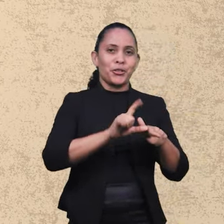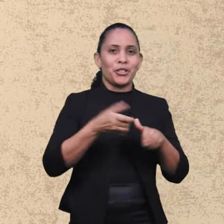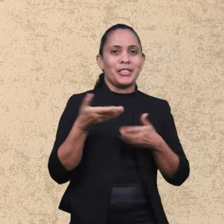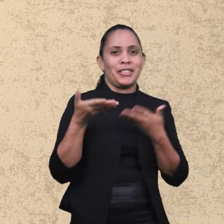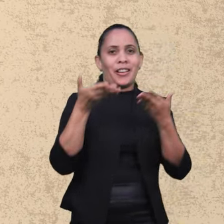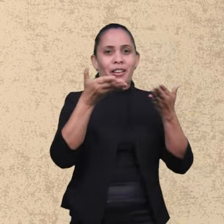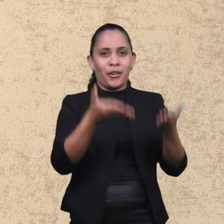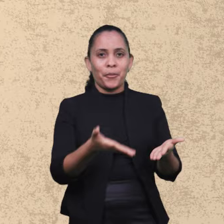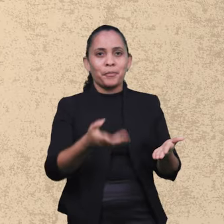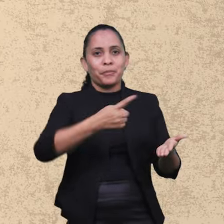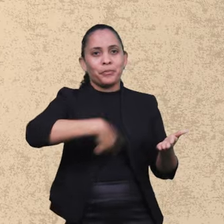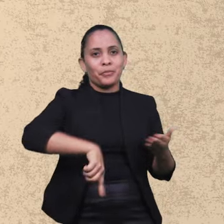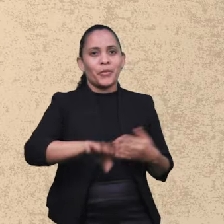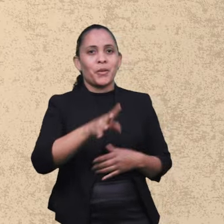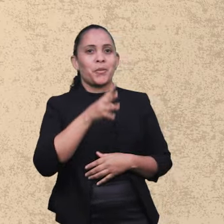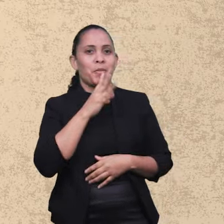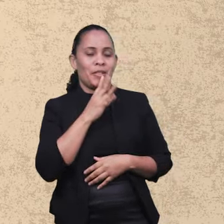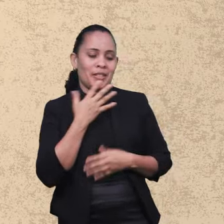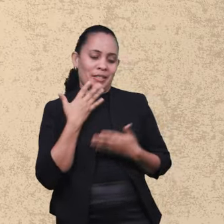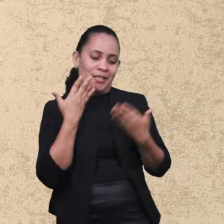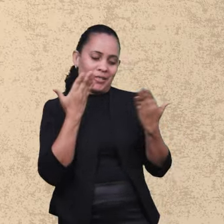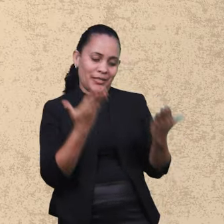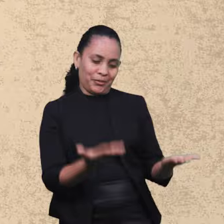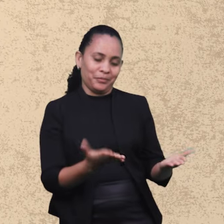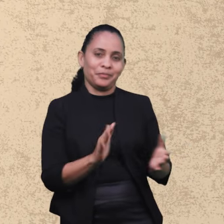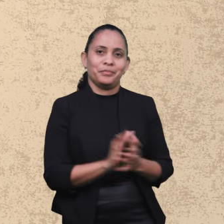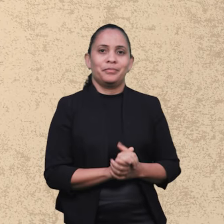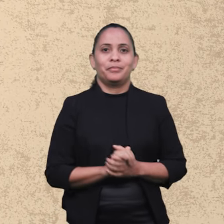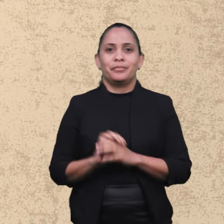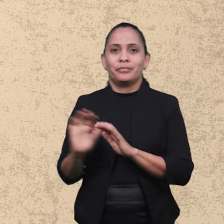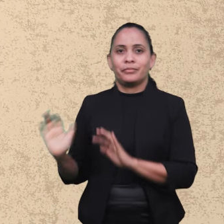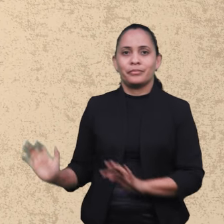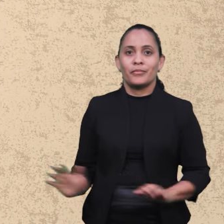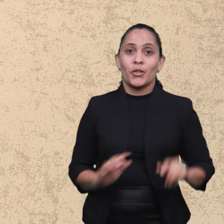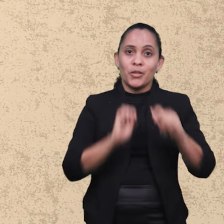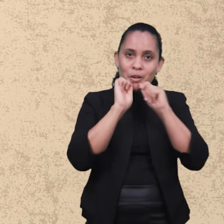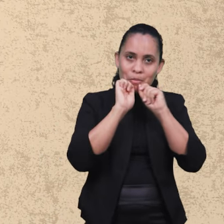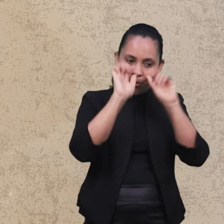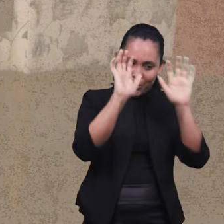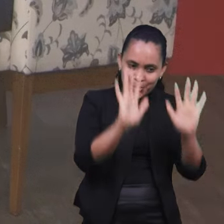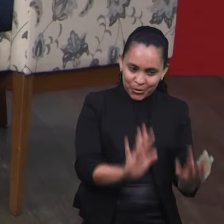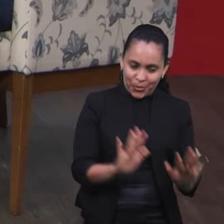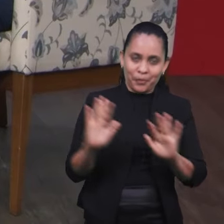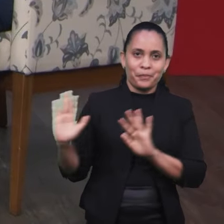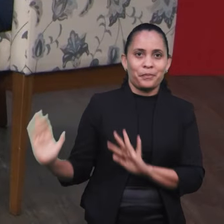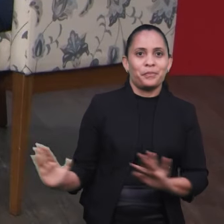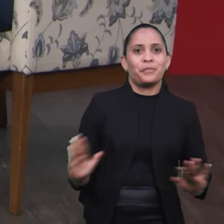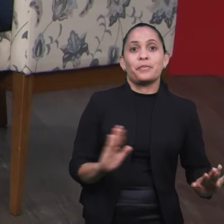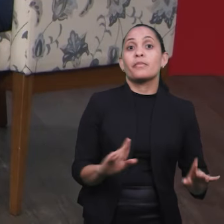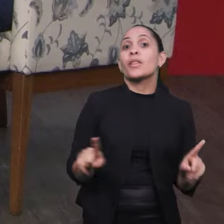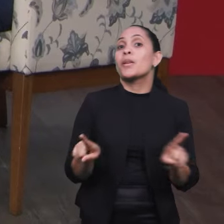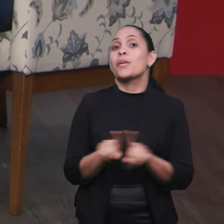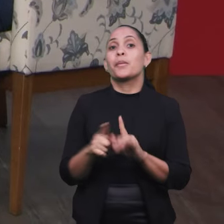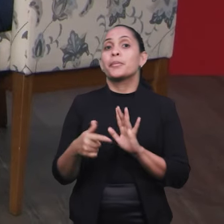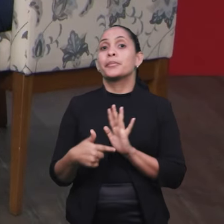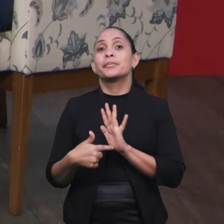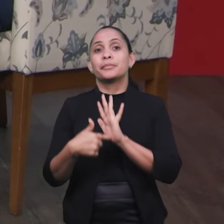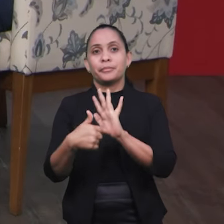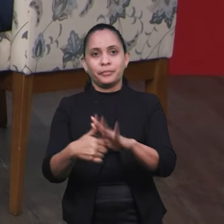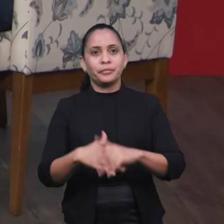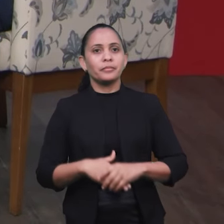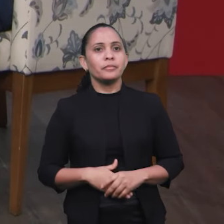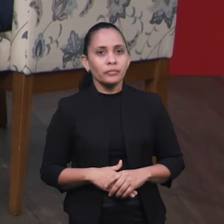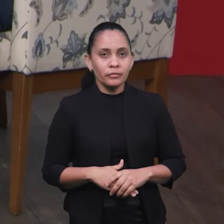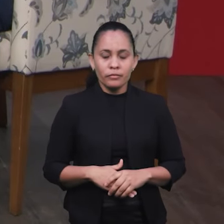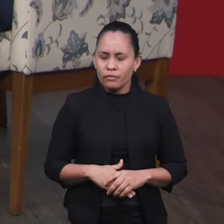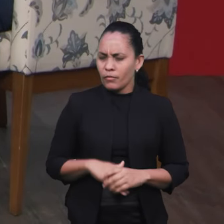Israel, e conheceu-nos Deus. Glória a Deus, que maravilha. Ou né? seja, a sua afirmação está na